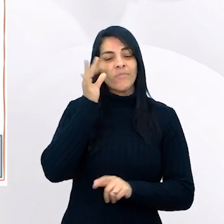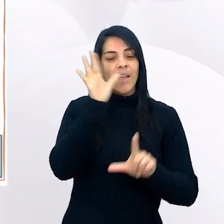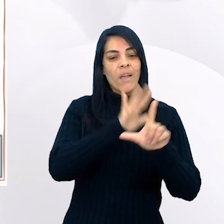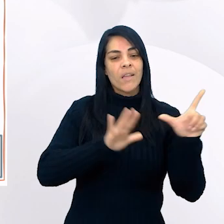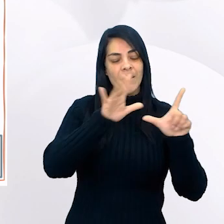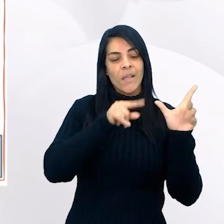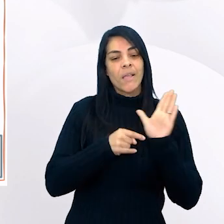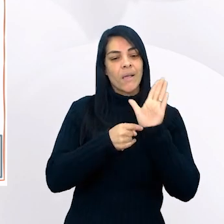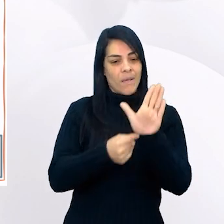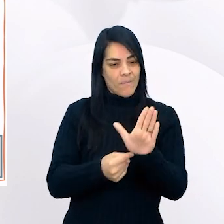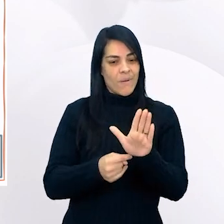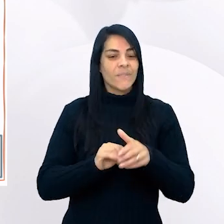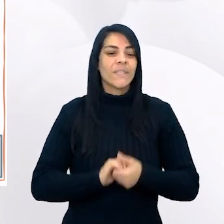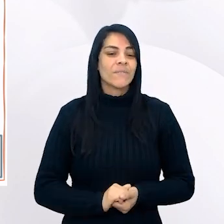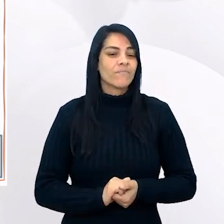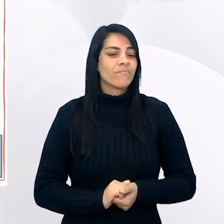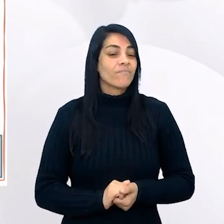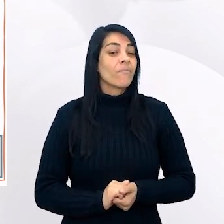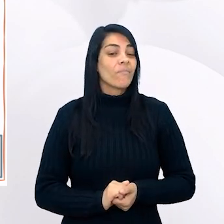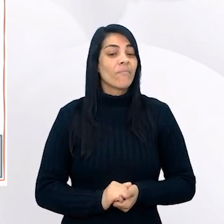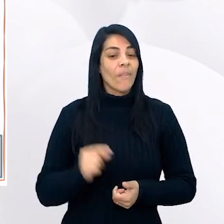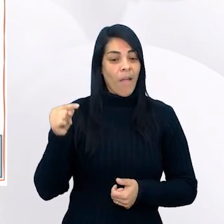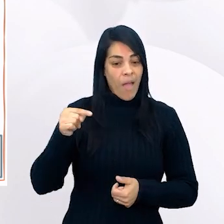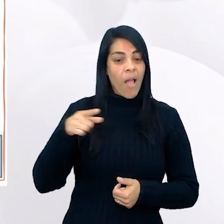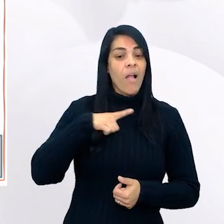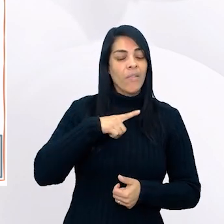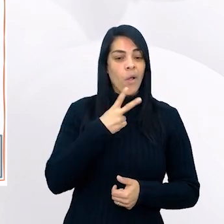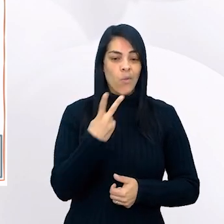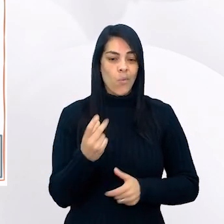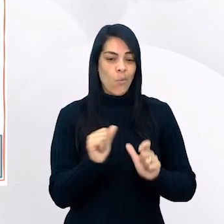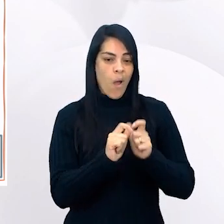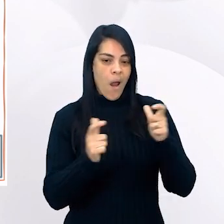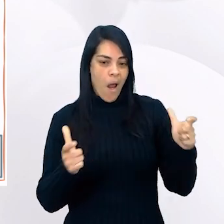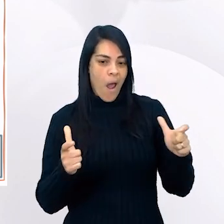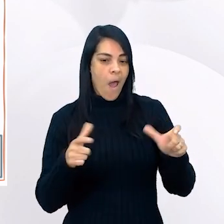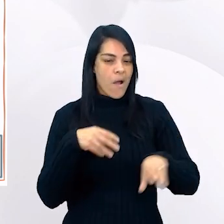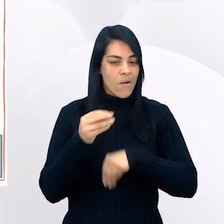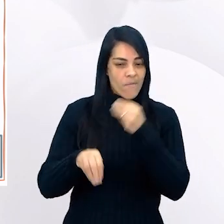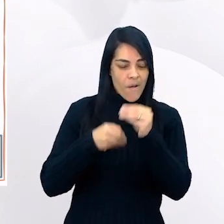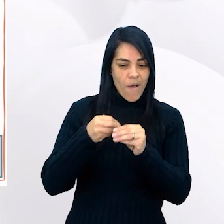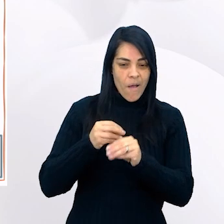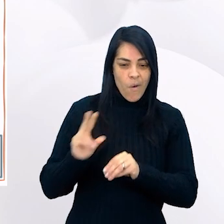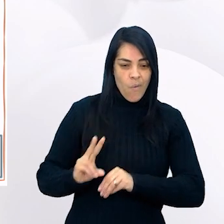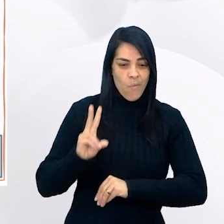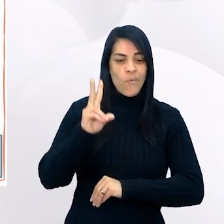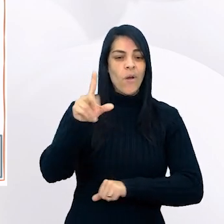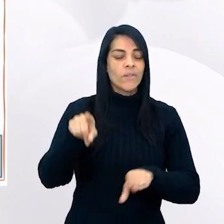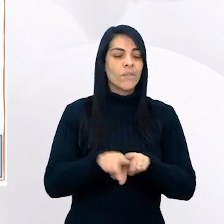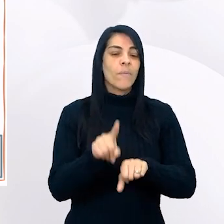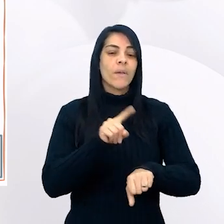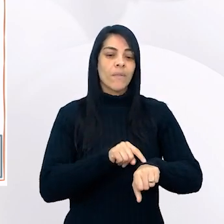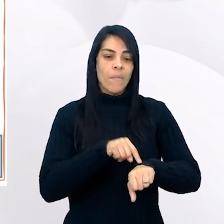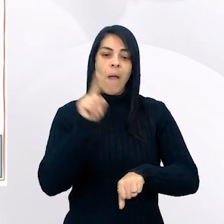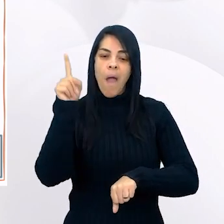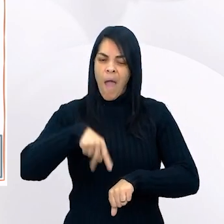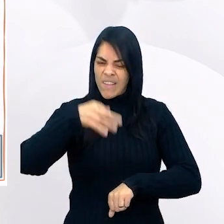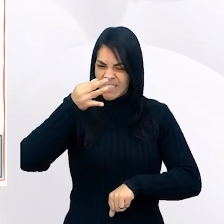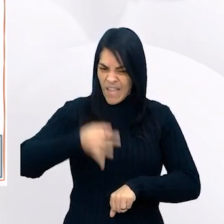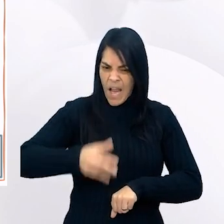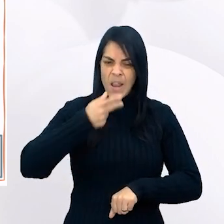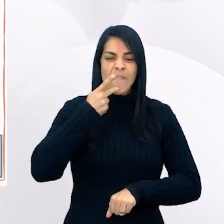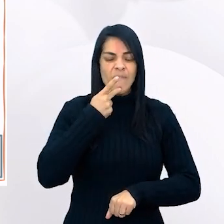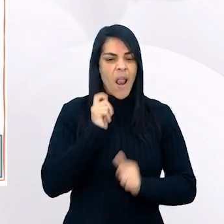ilustra esta situação. Nessa situação, há duas grandezas envolvidas, a velocidade e o tempo. É correto dizer que